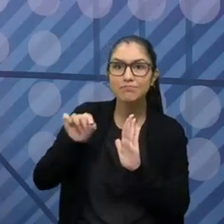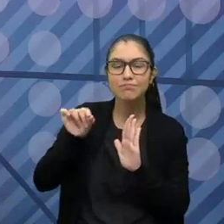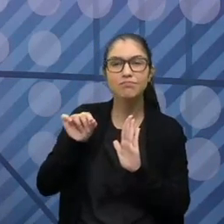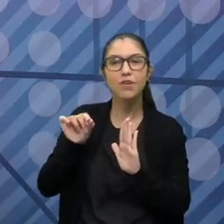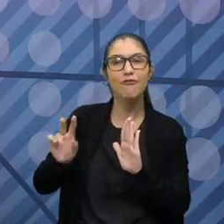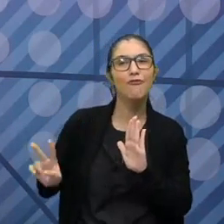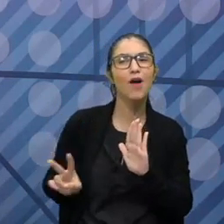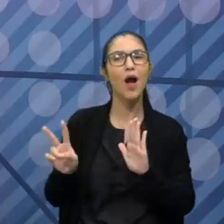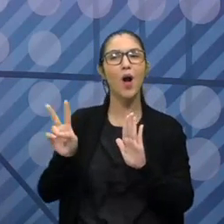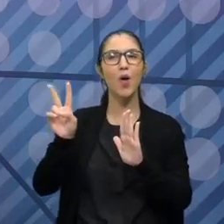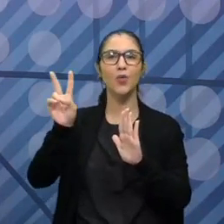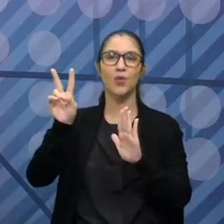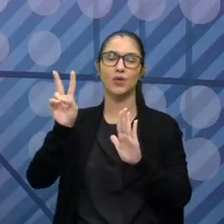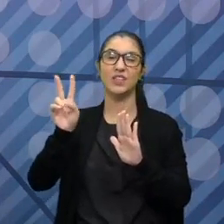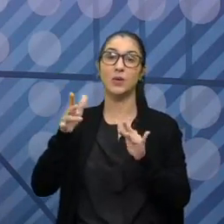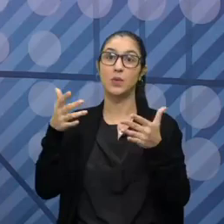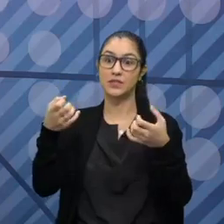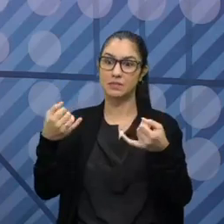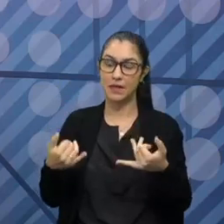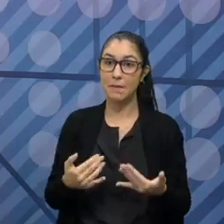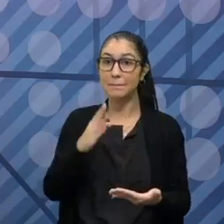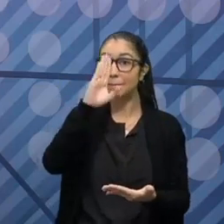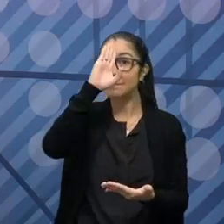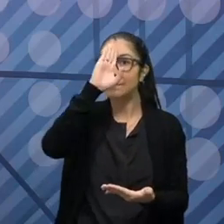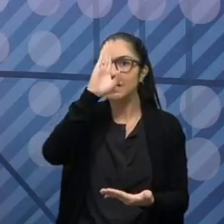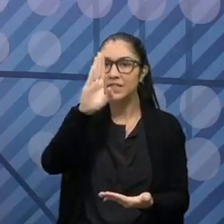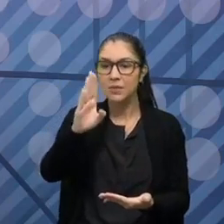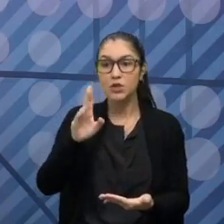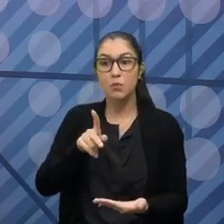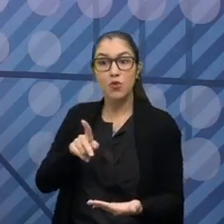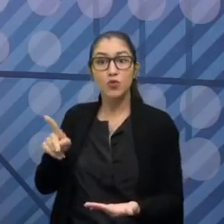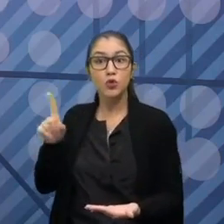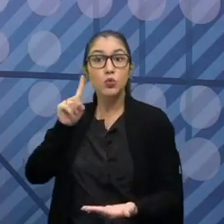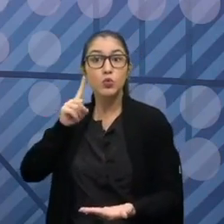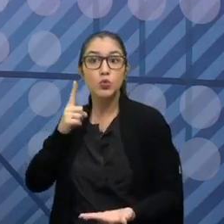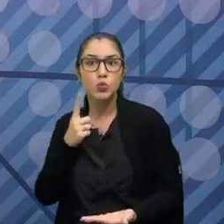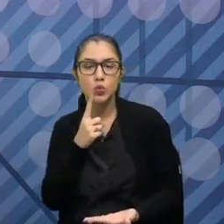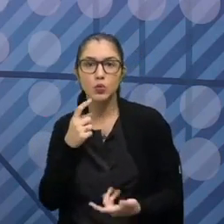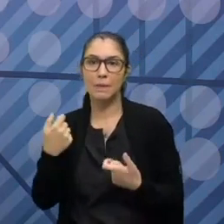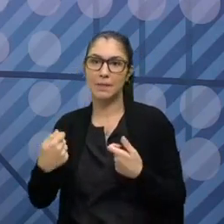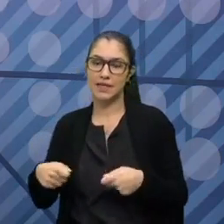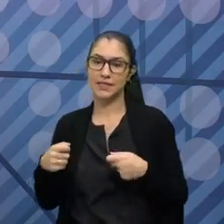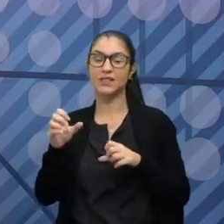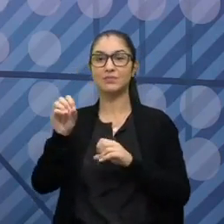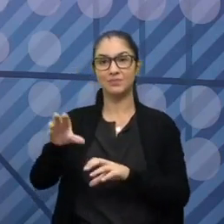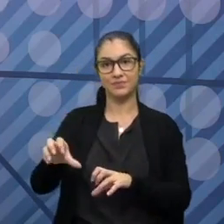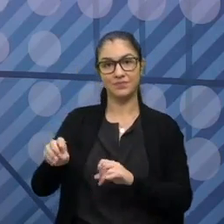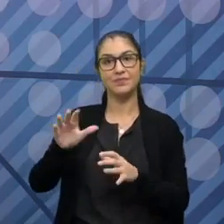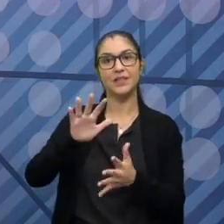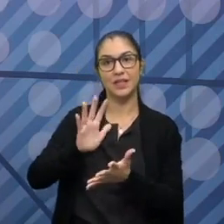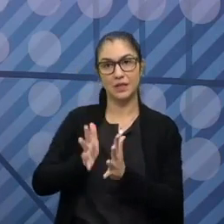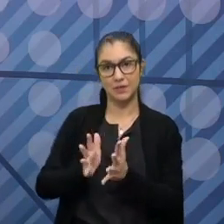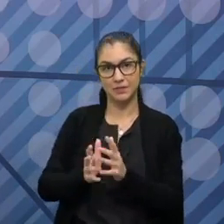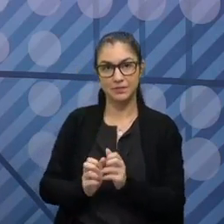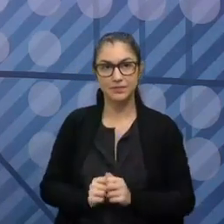busca valorizar, quando define que, principalmente, professores surdos devem dar aulas de